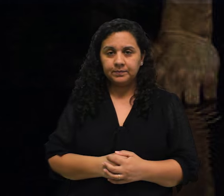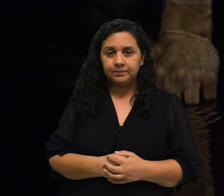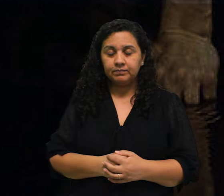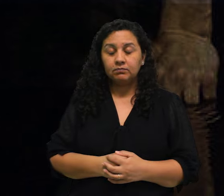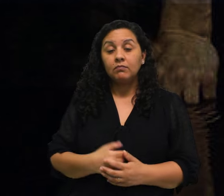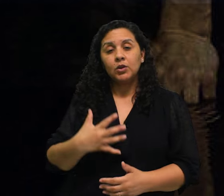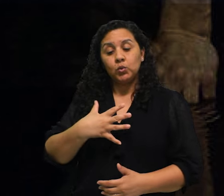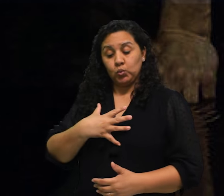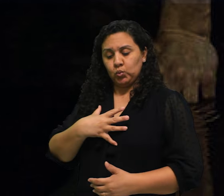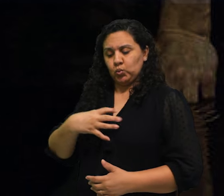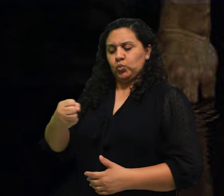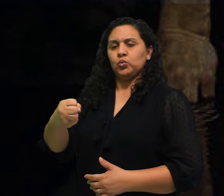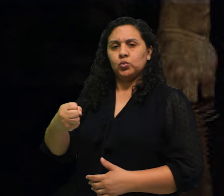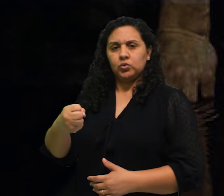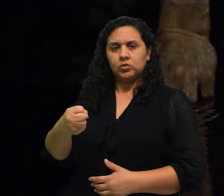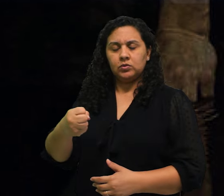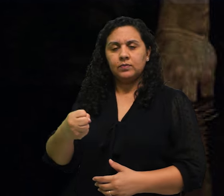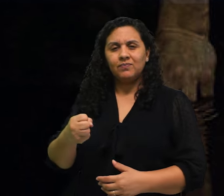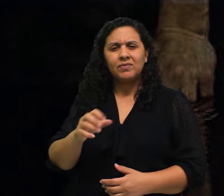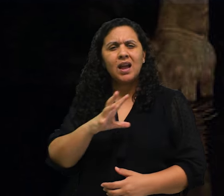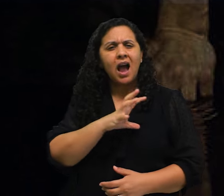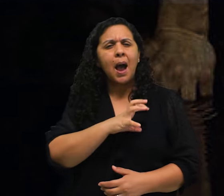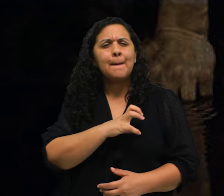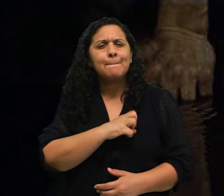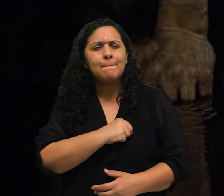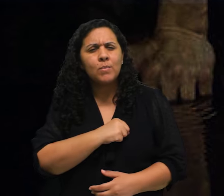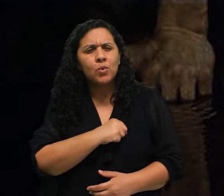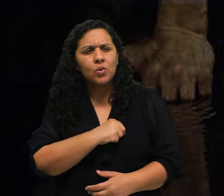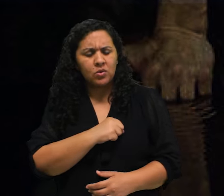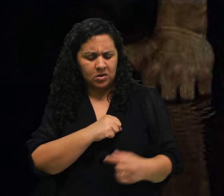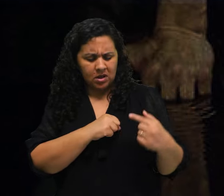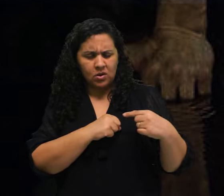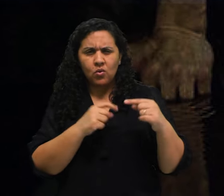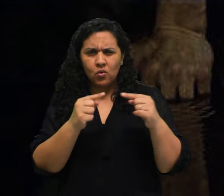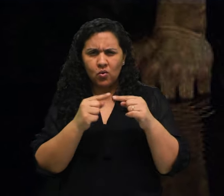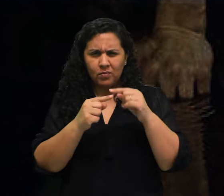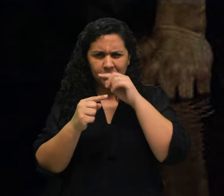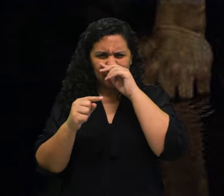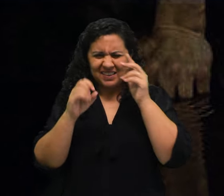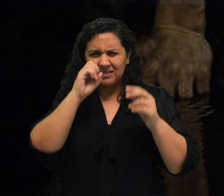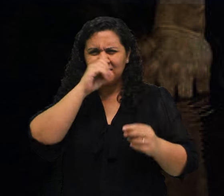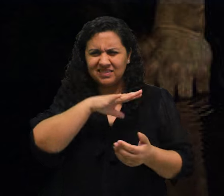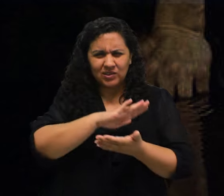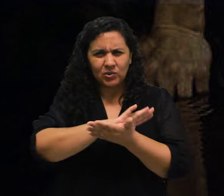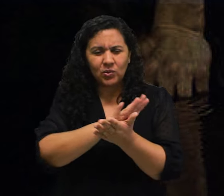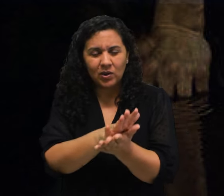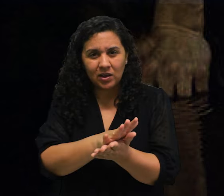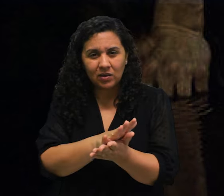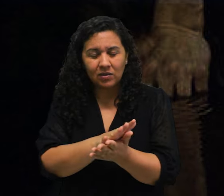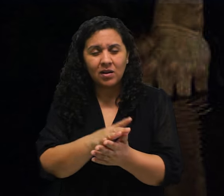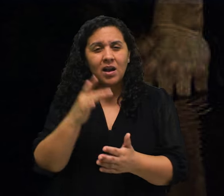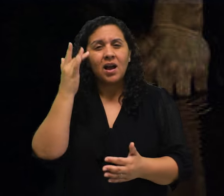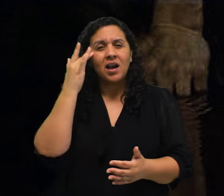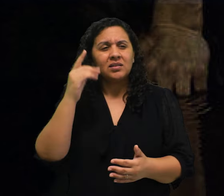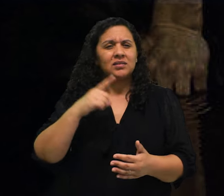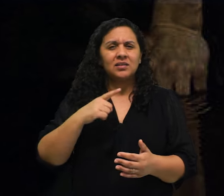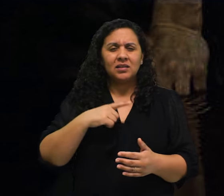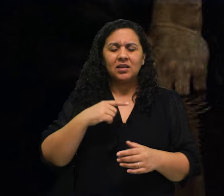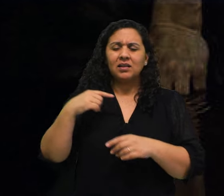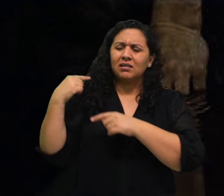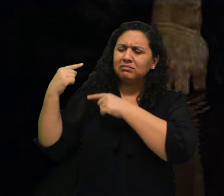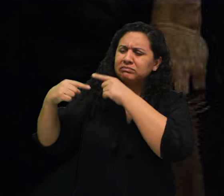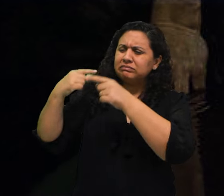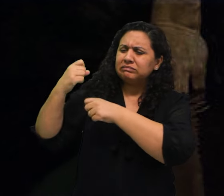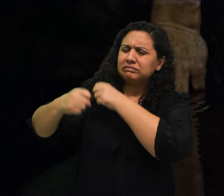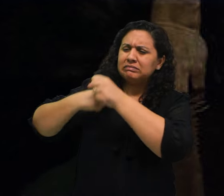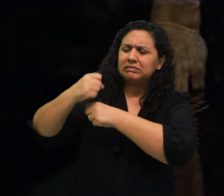Suicídio. Que amor pode ser assim tão cruel? Será que houve alguma vez, através dos